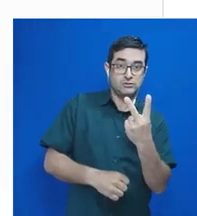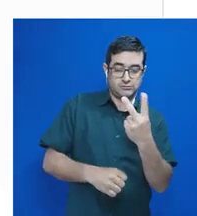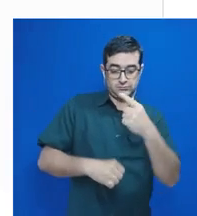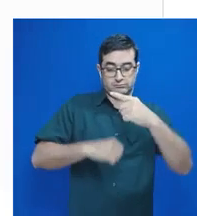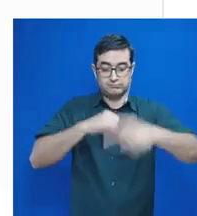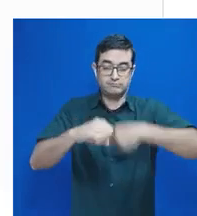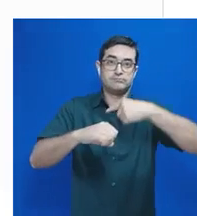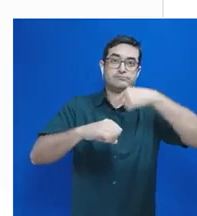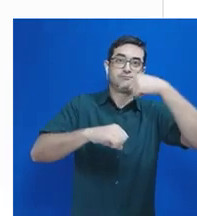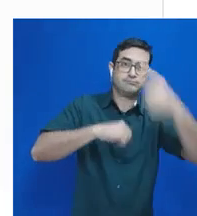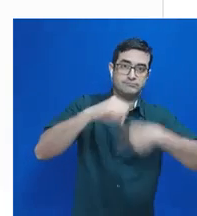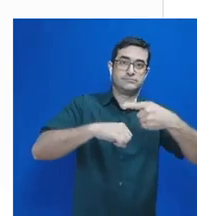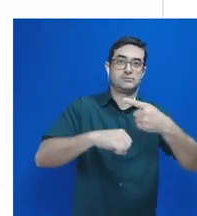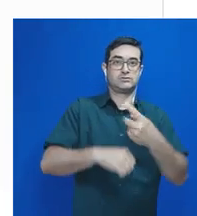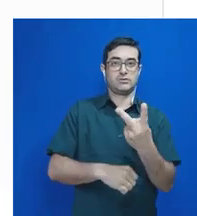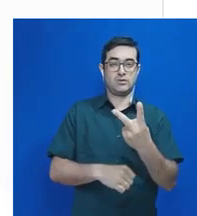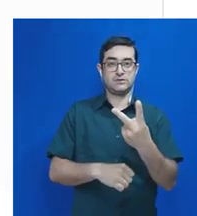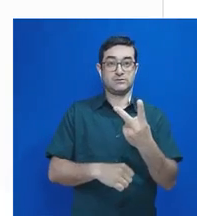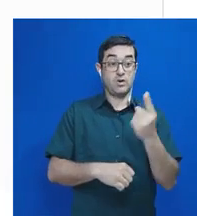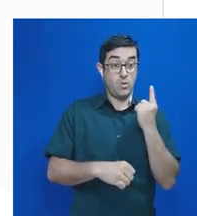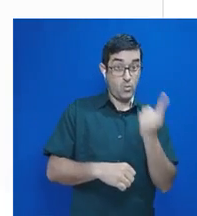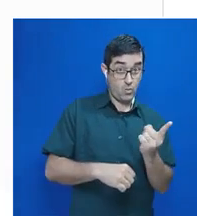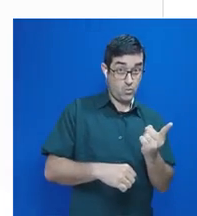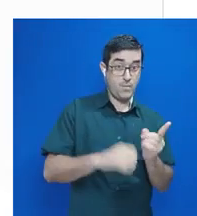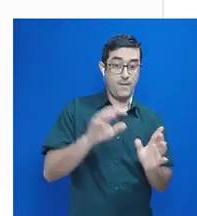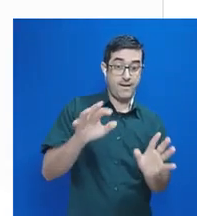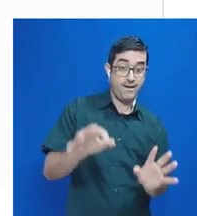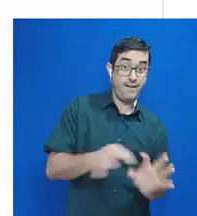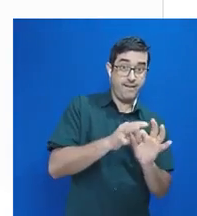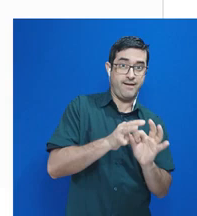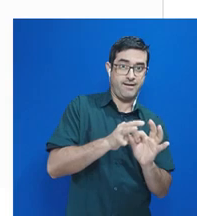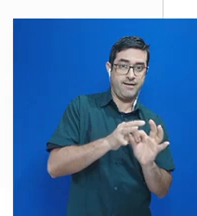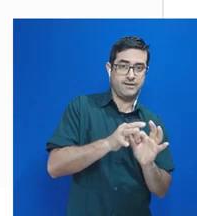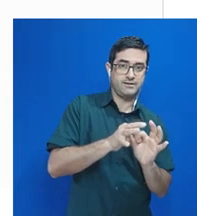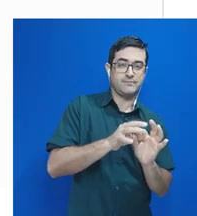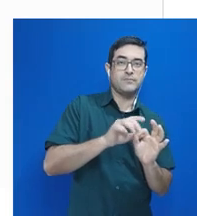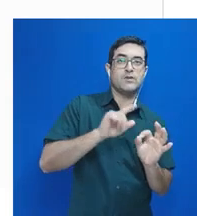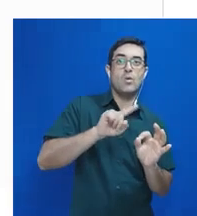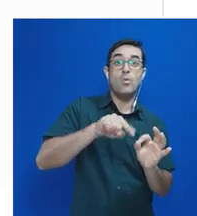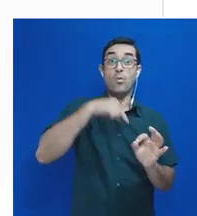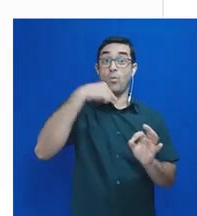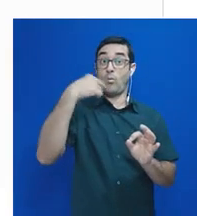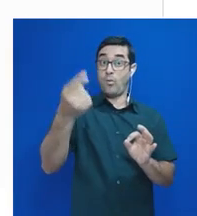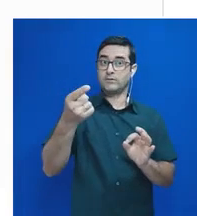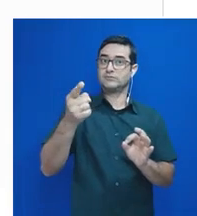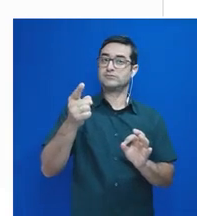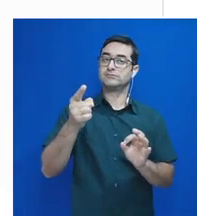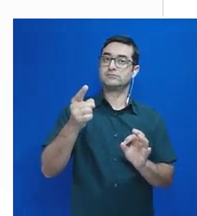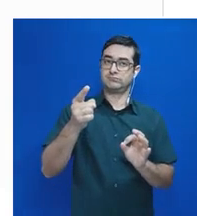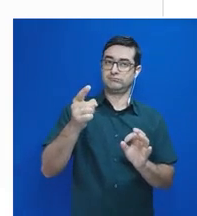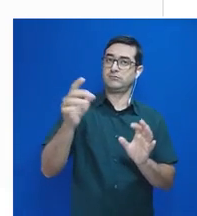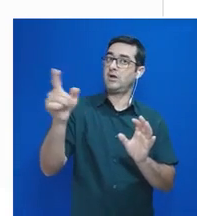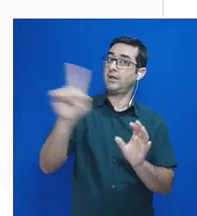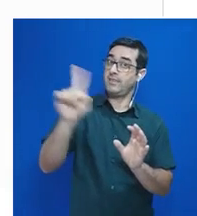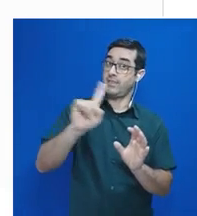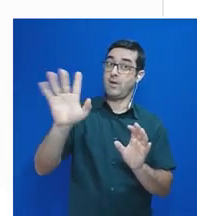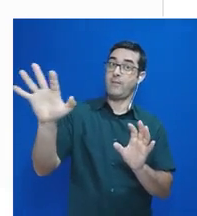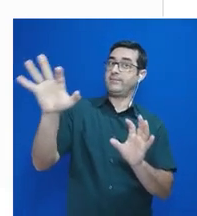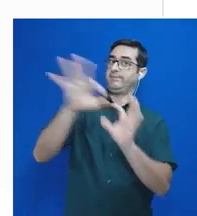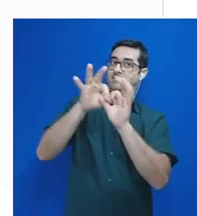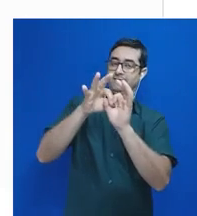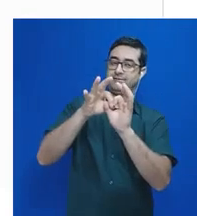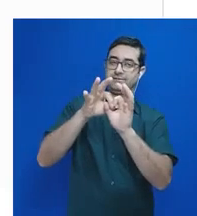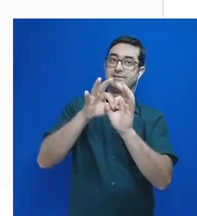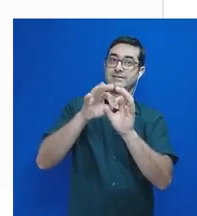orbitais moleculares. Um orbital molecular ligante, de menor energia, e o outro um orbital com mais